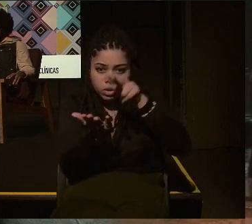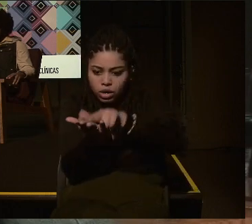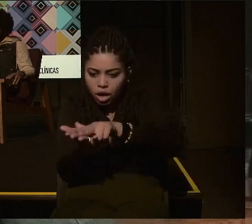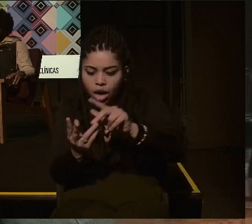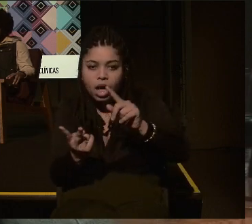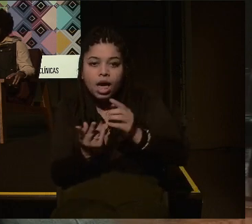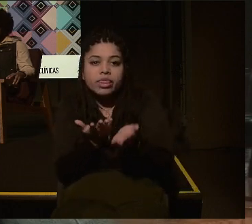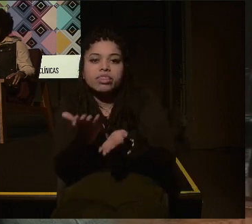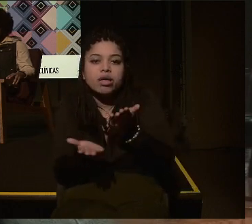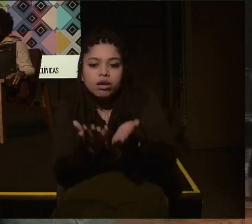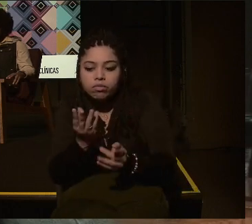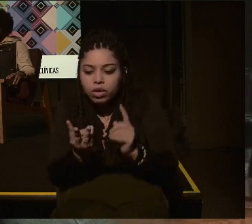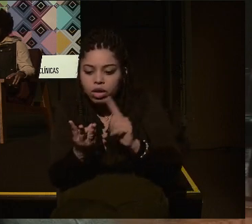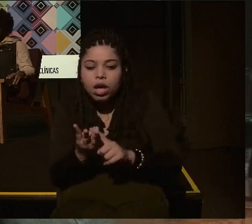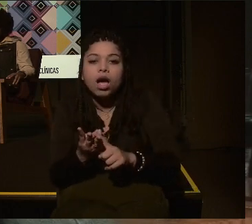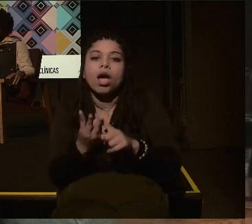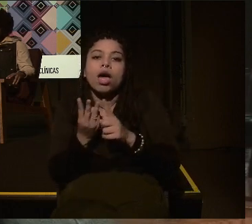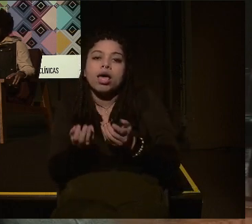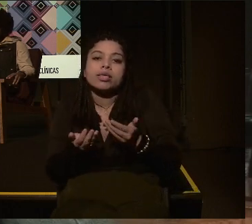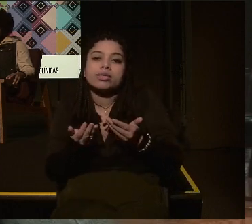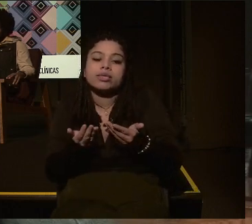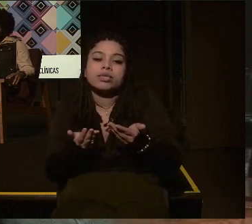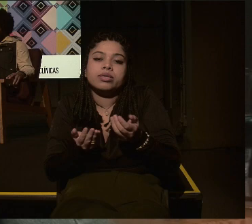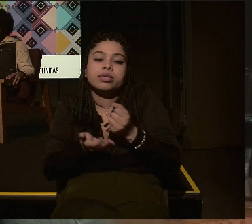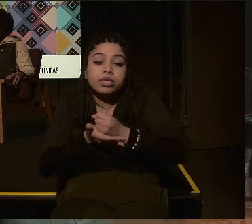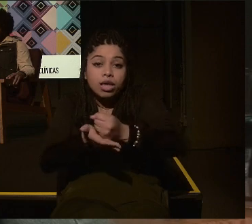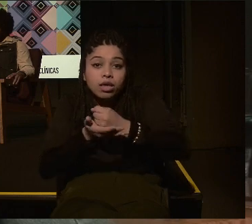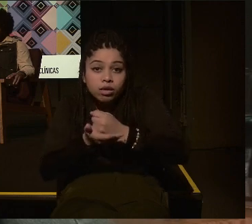serviço social, da educação física,